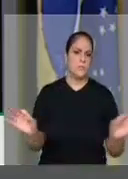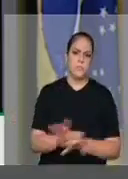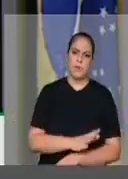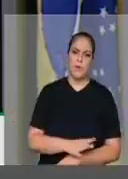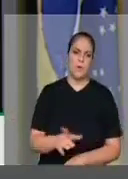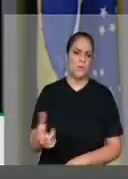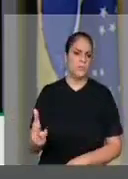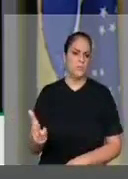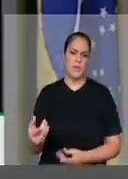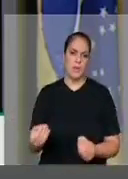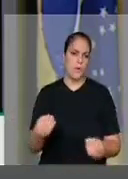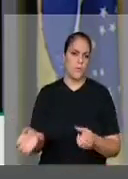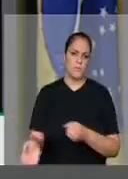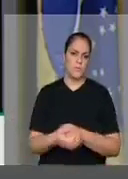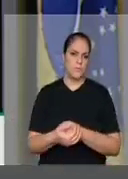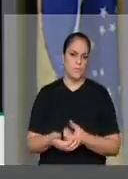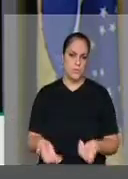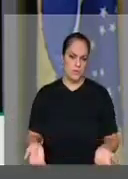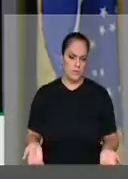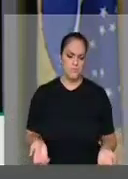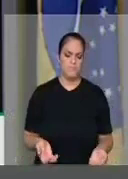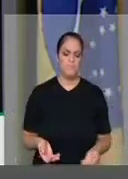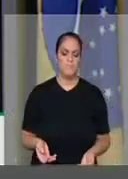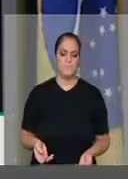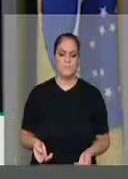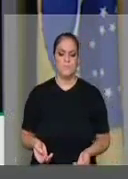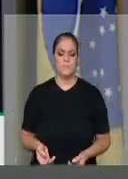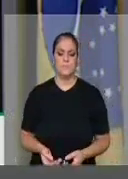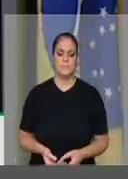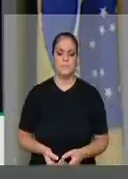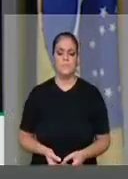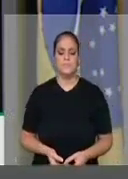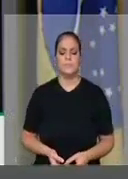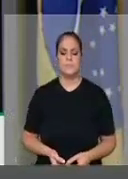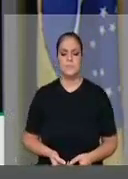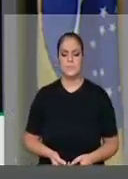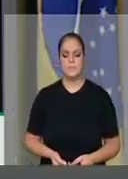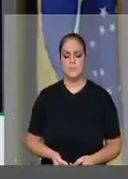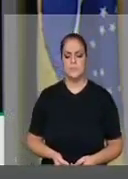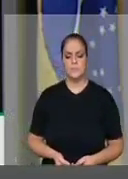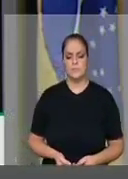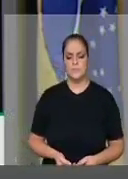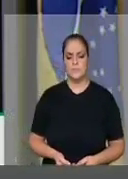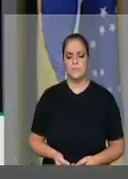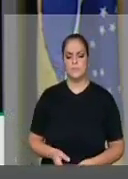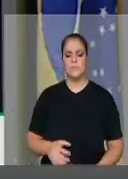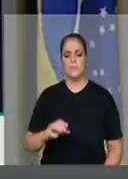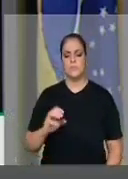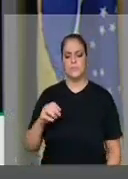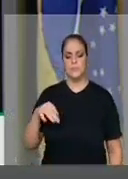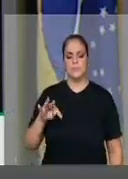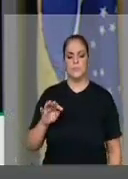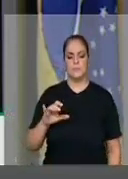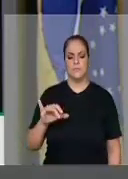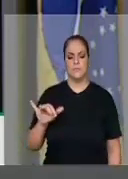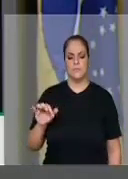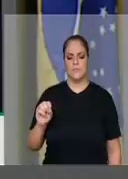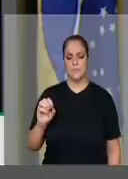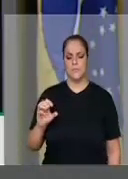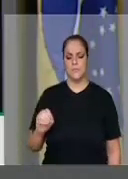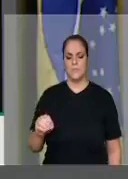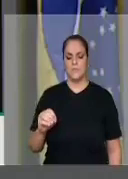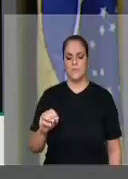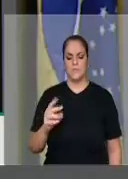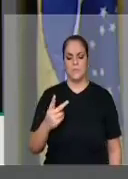dos sonegadores, do contrabando, do descaminho. Diminuir o contencioso de 2 trilhões,